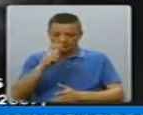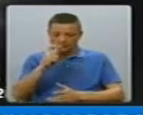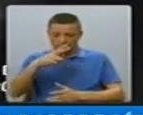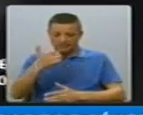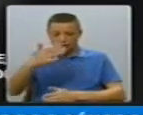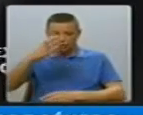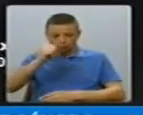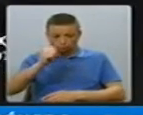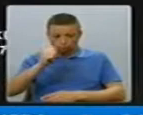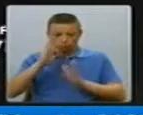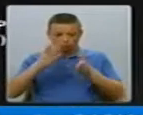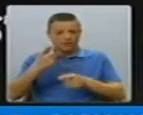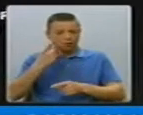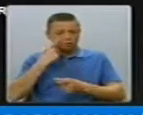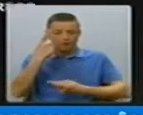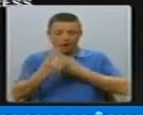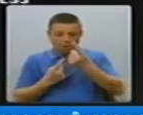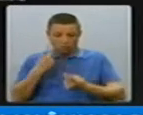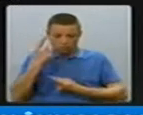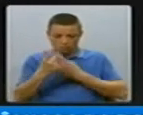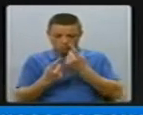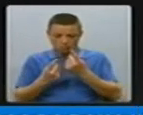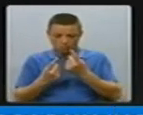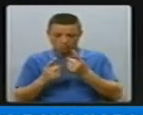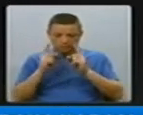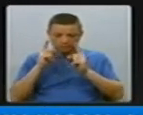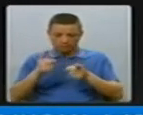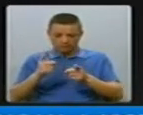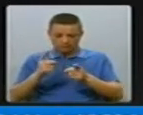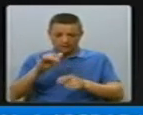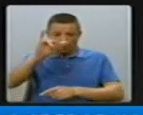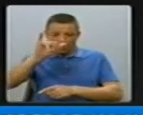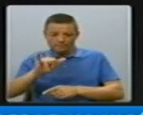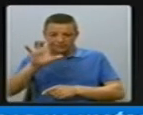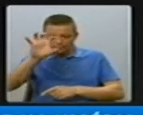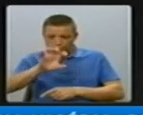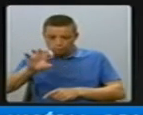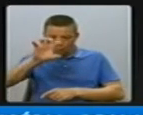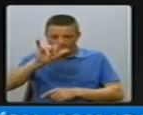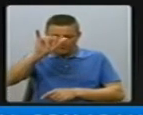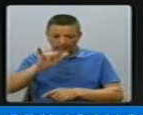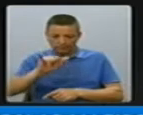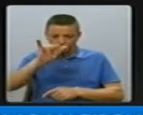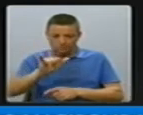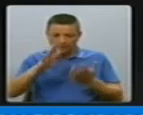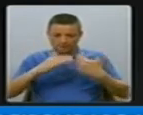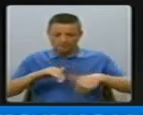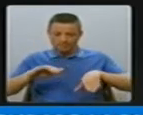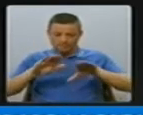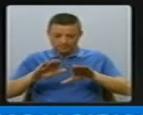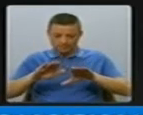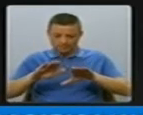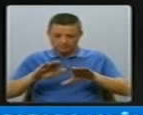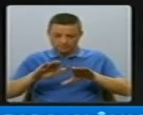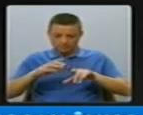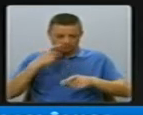que nós já conhecemos há algum tempo e que tem a forma de um Y, e que antes de conhecermos com maior detalhe, enfim, desde a Mariner 10, que nós